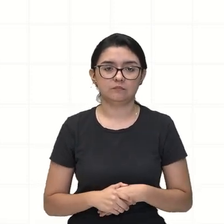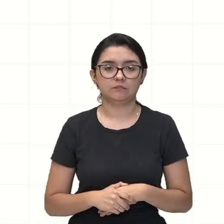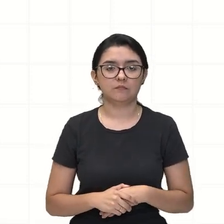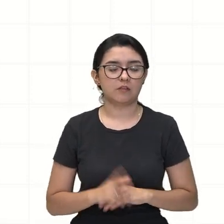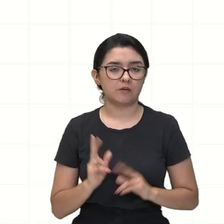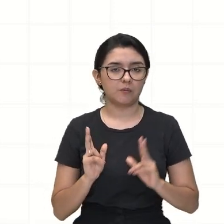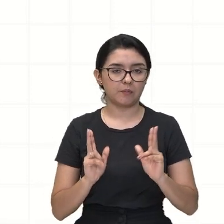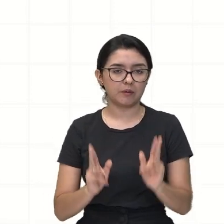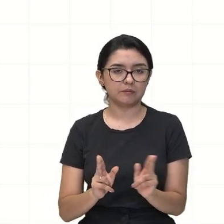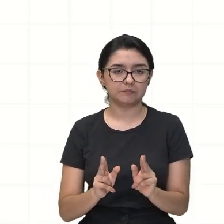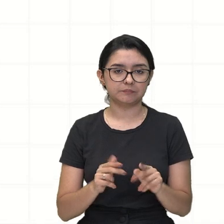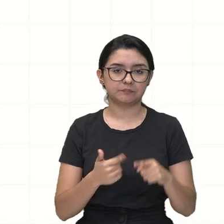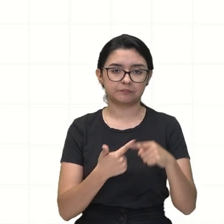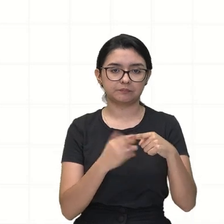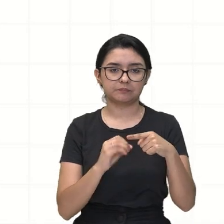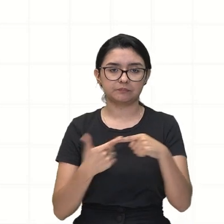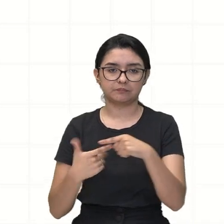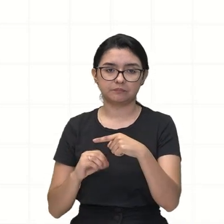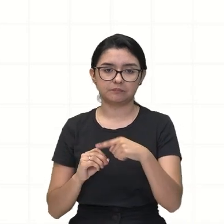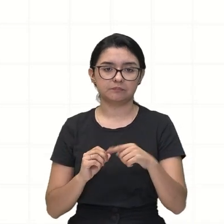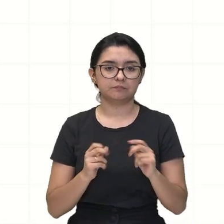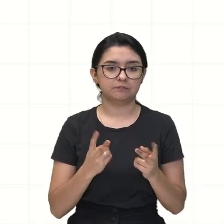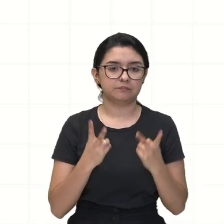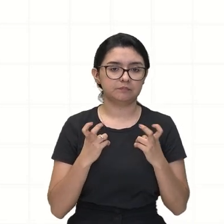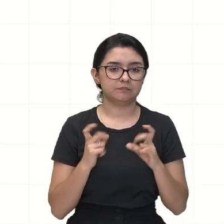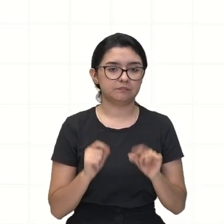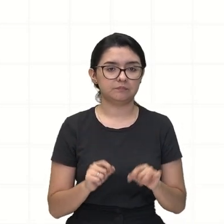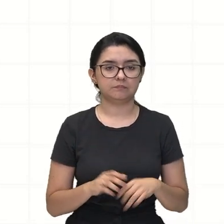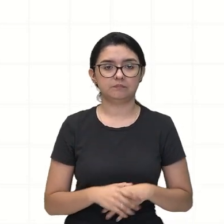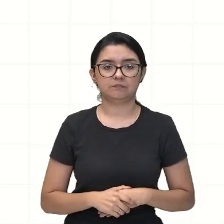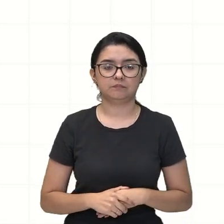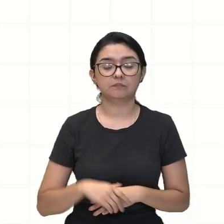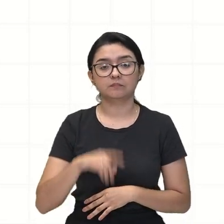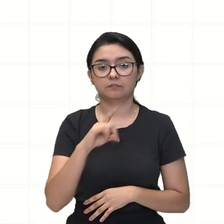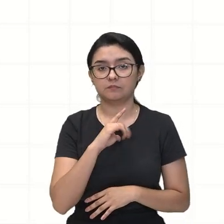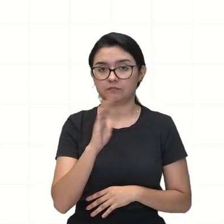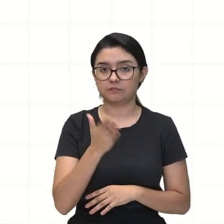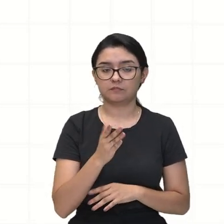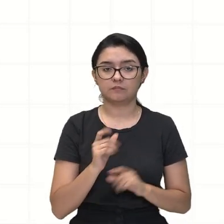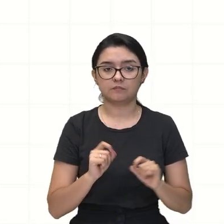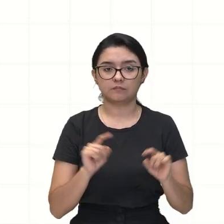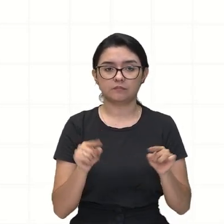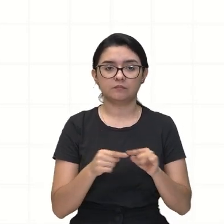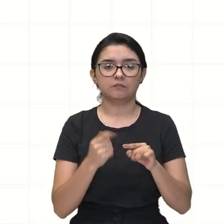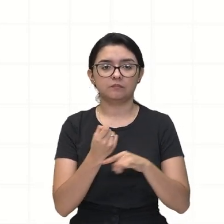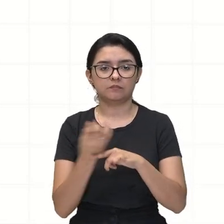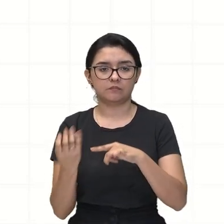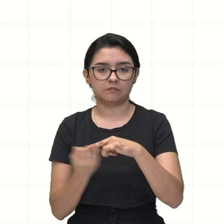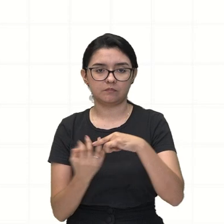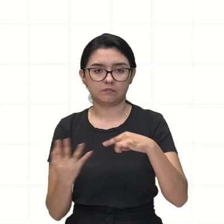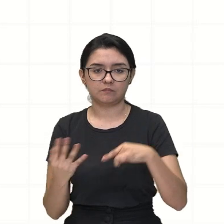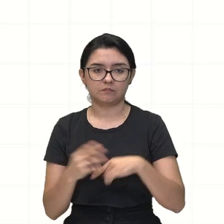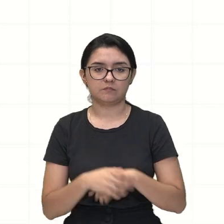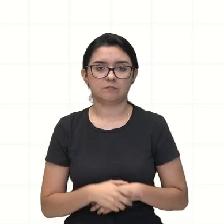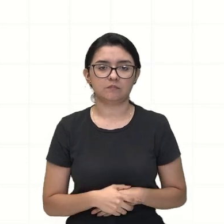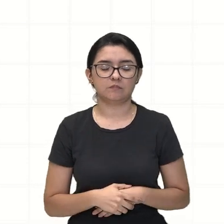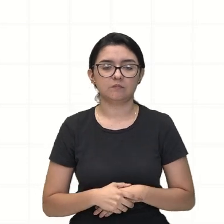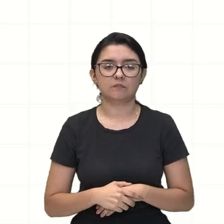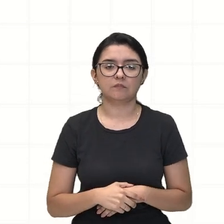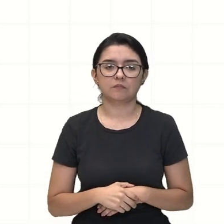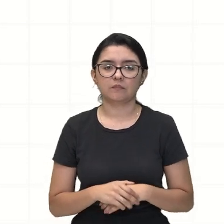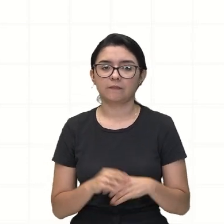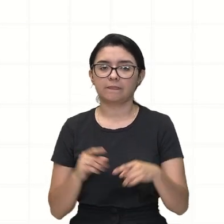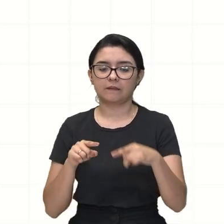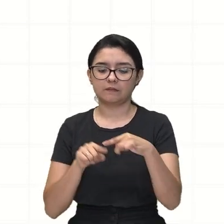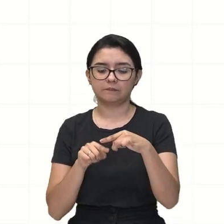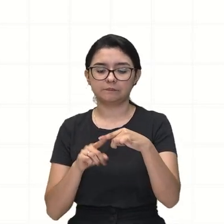denominadores. Olha só. Obtemos as frações equivalentes a 3/4 e 4/5 com o denominador igual